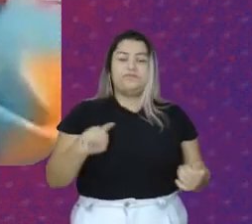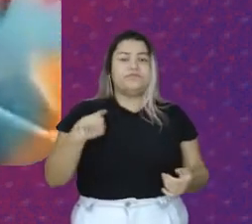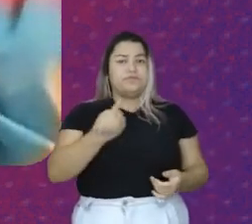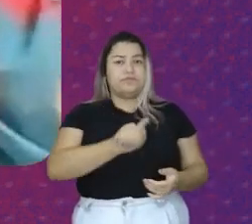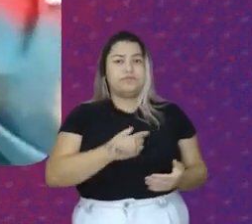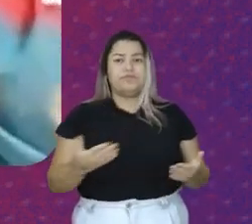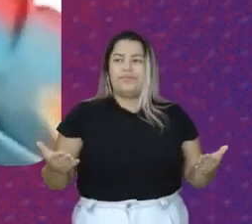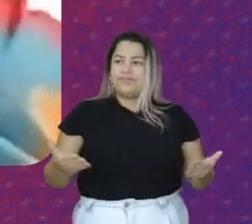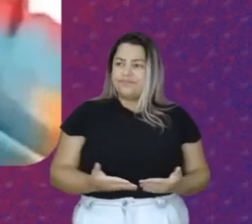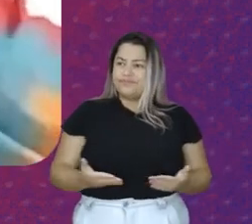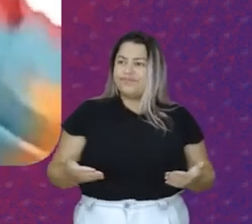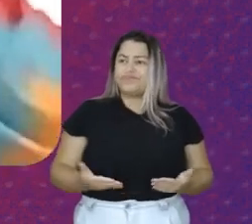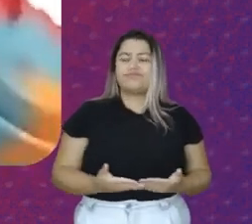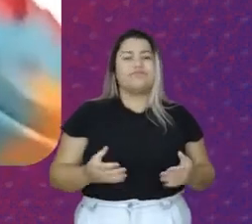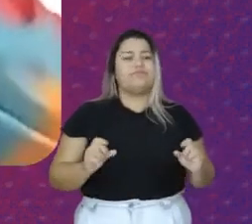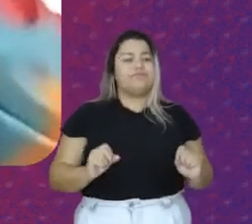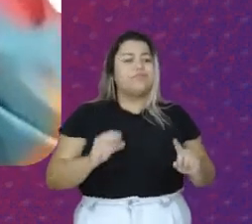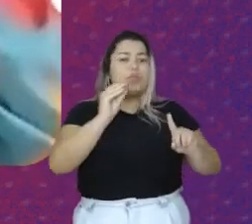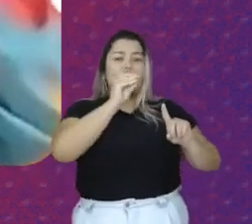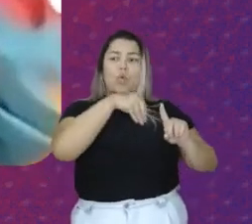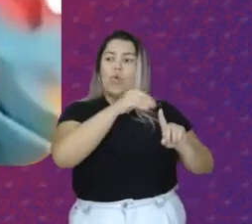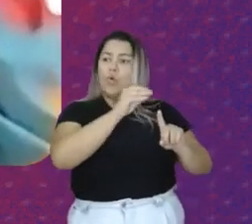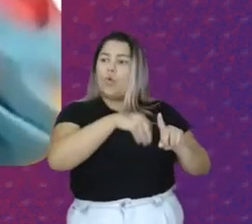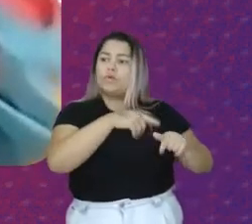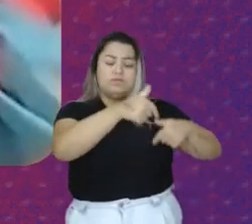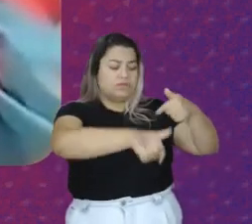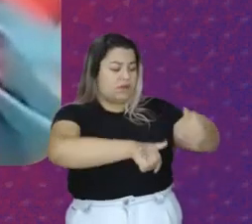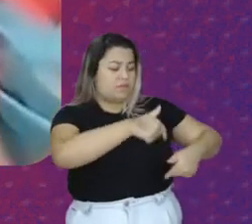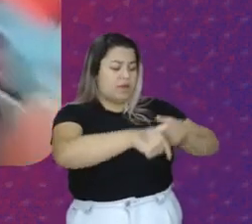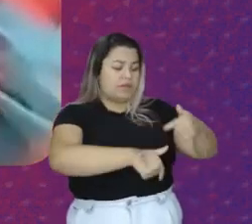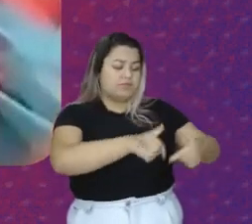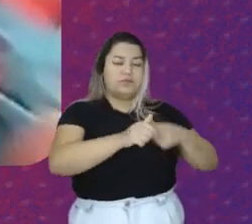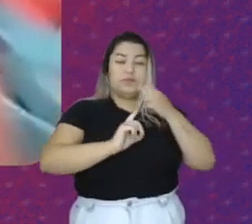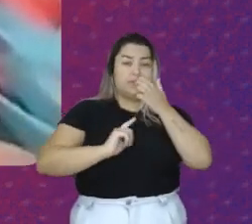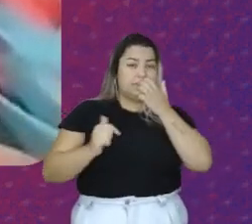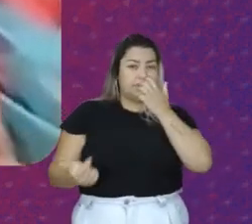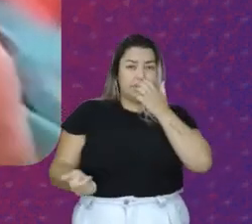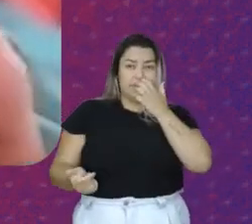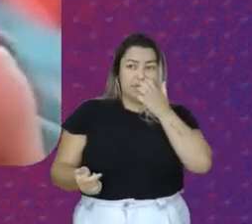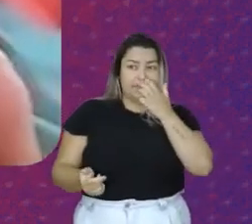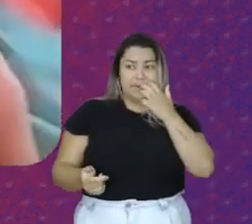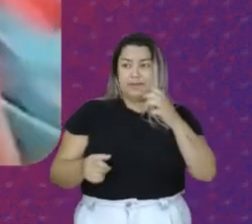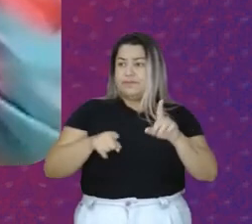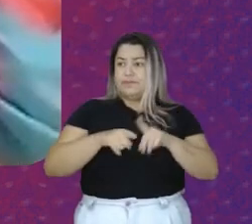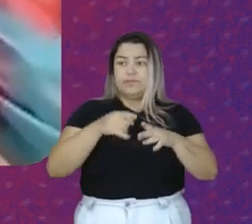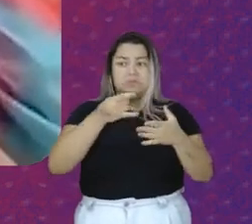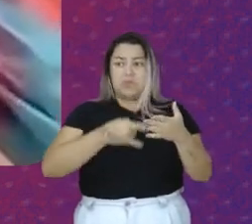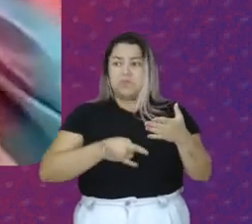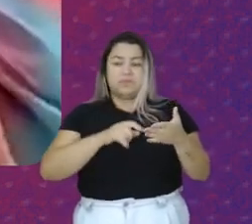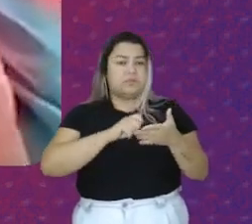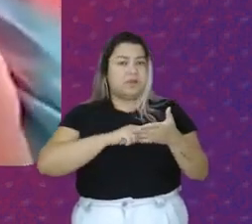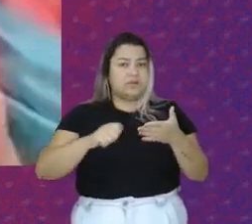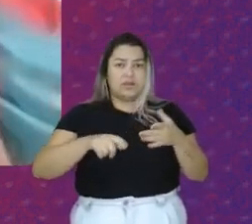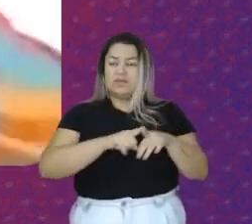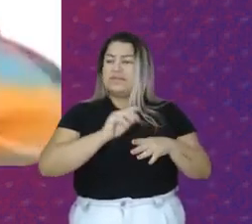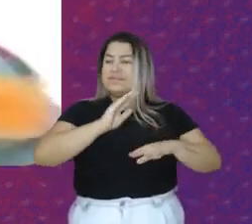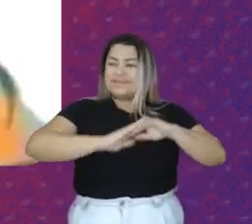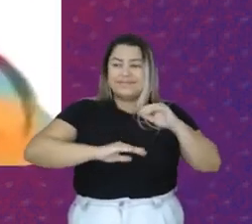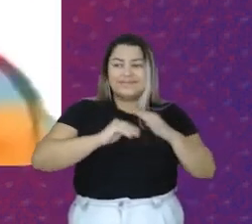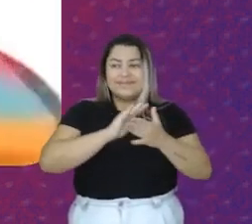de precarizados, que são os trabalhadores que não têm nem carteira assinada, nem direito trabalhista, nenhuma